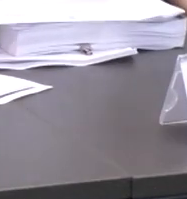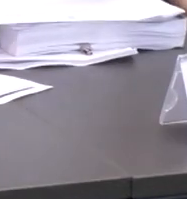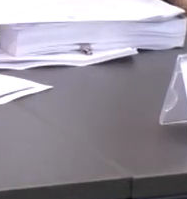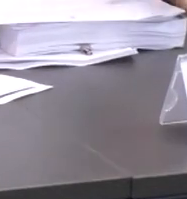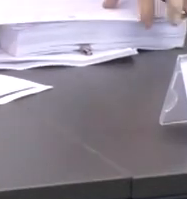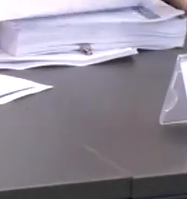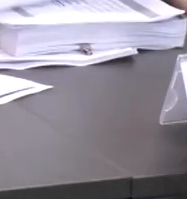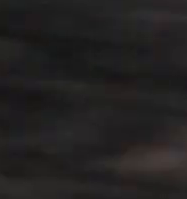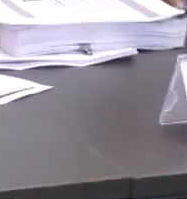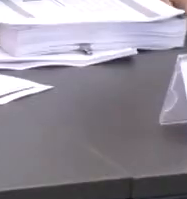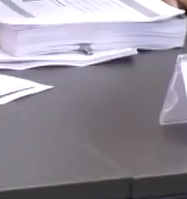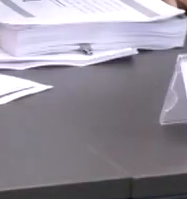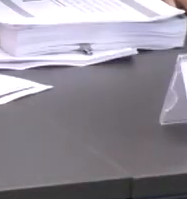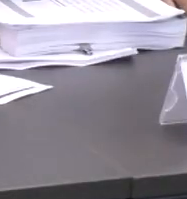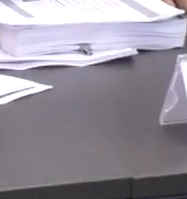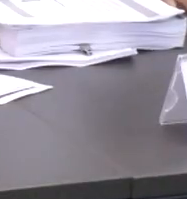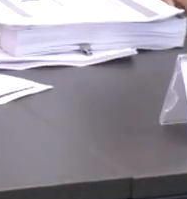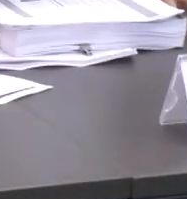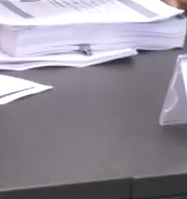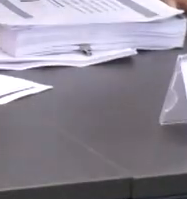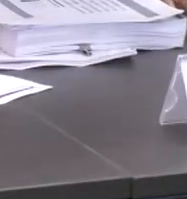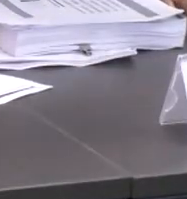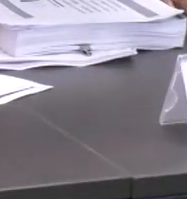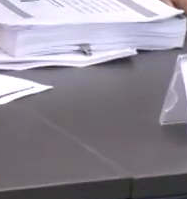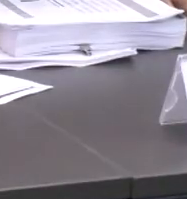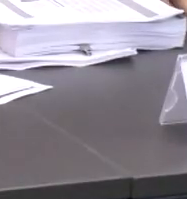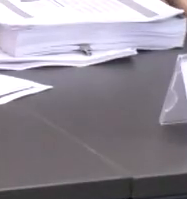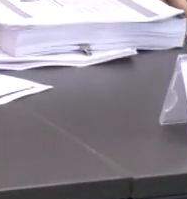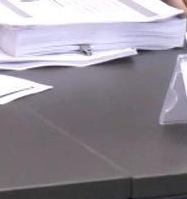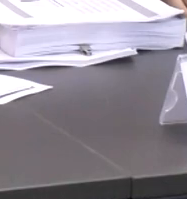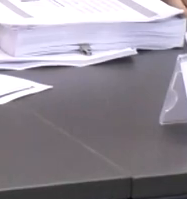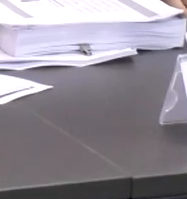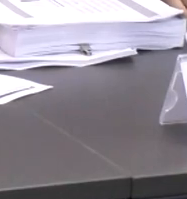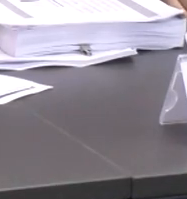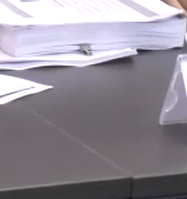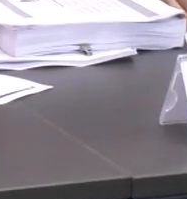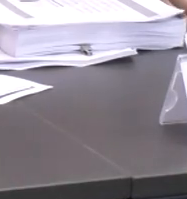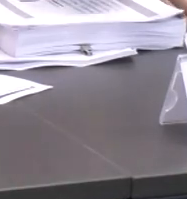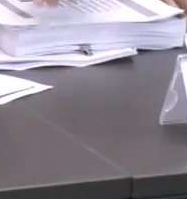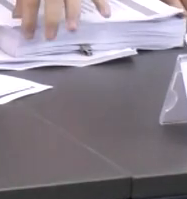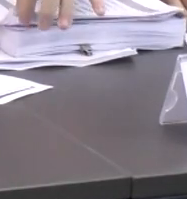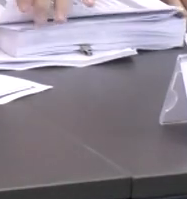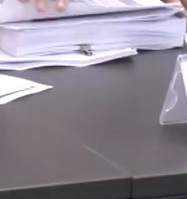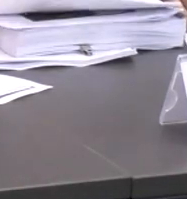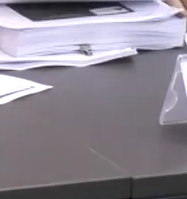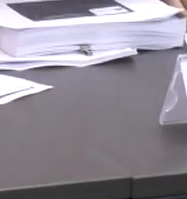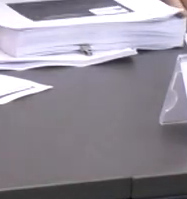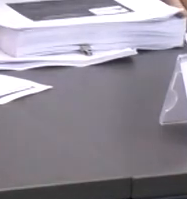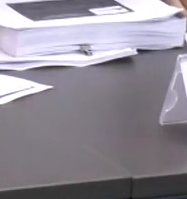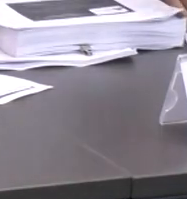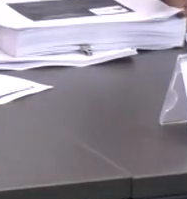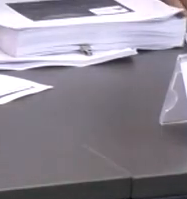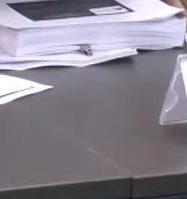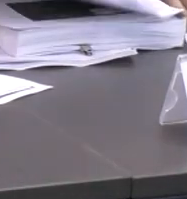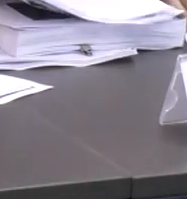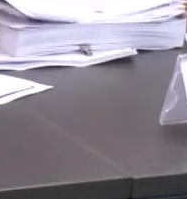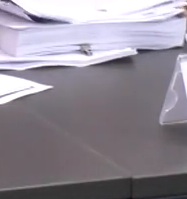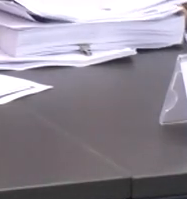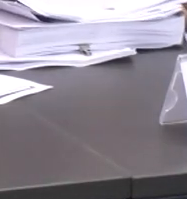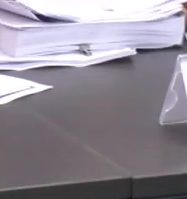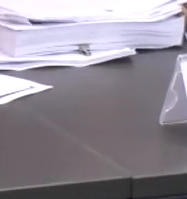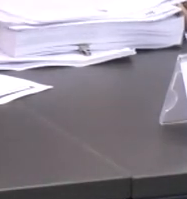correta quando uma pessoa faz o reconhecimento e erra Isso não pode acontecer a vida de uma